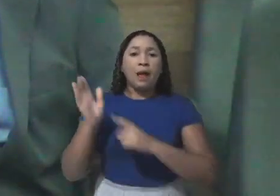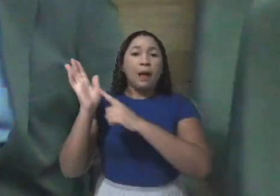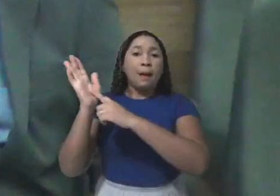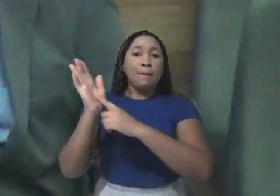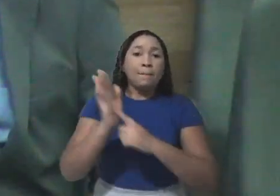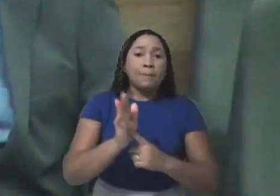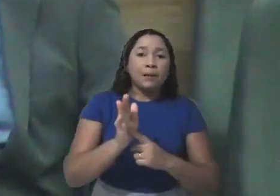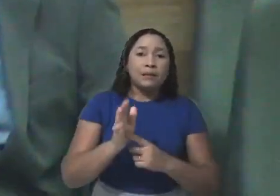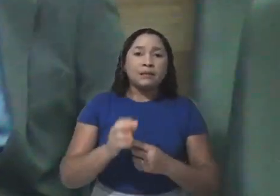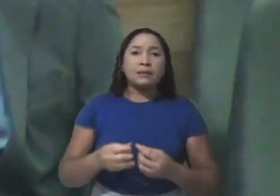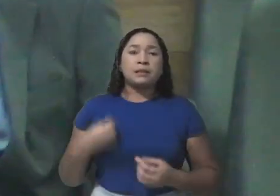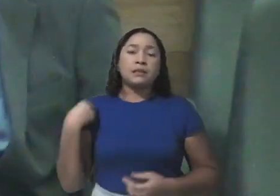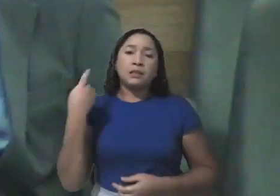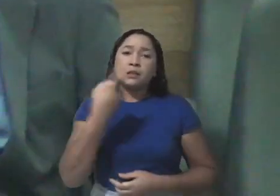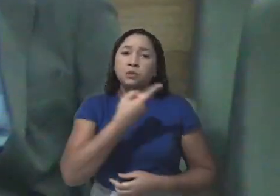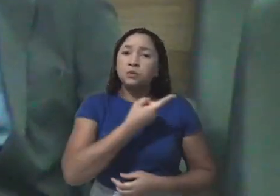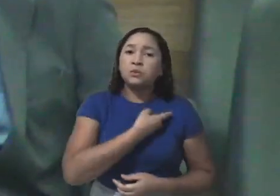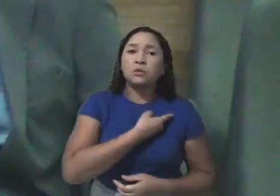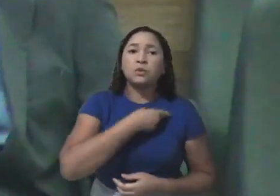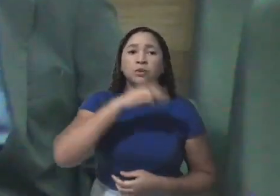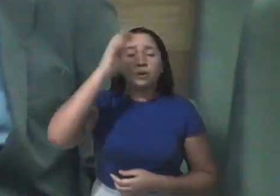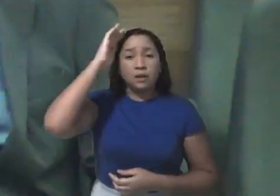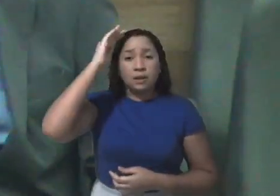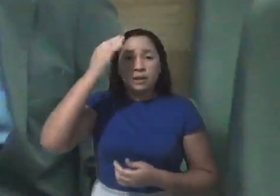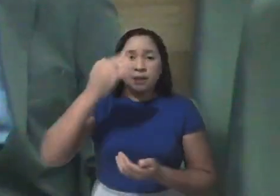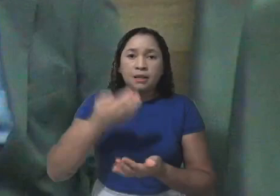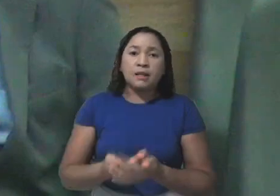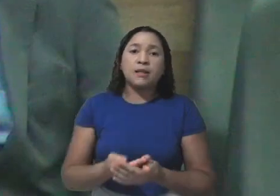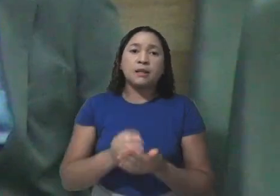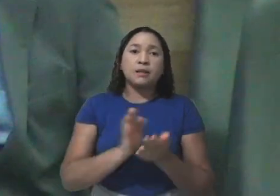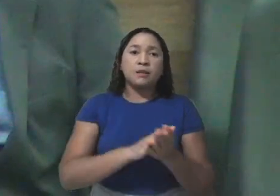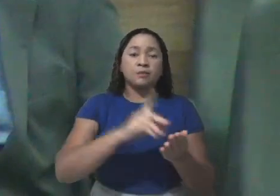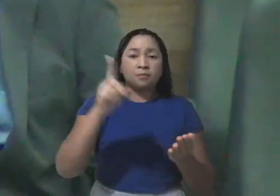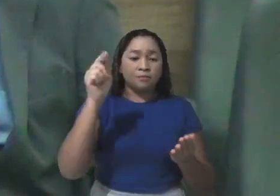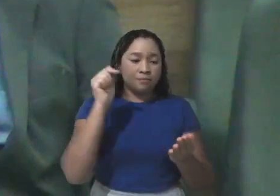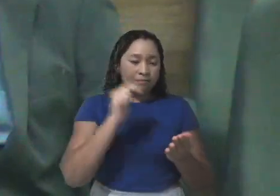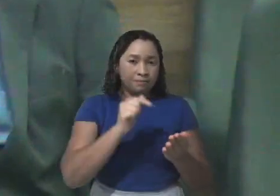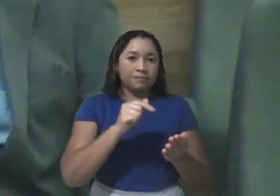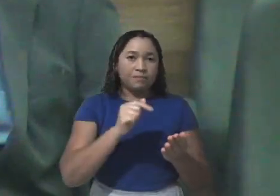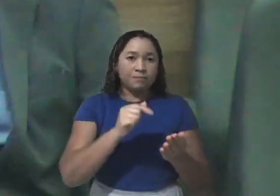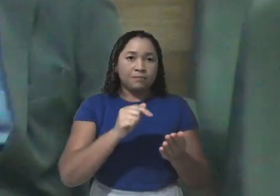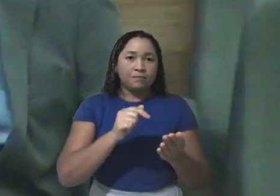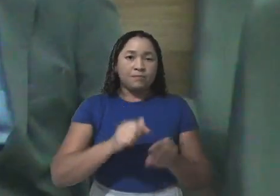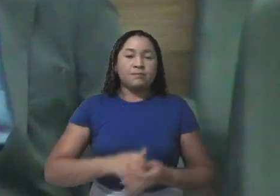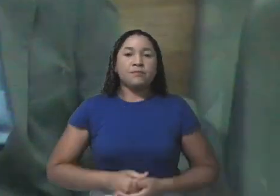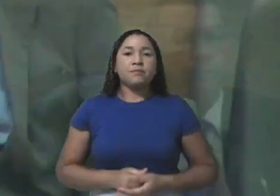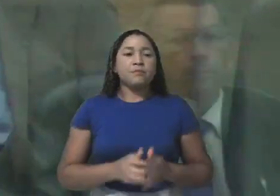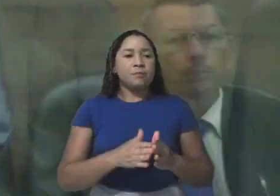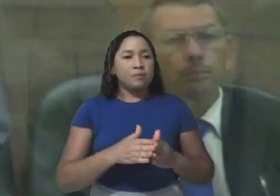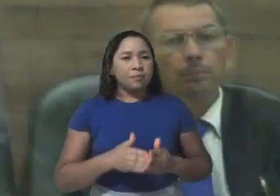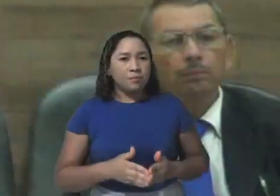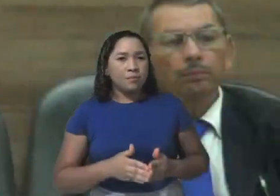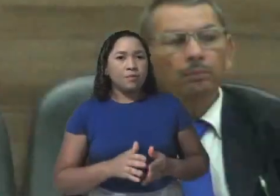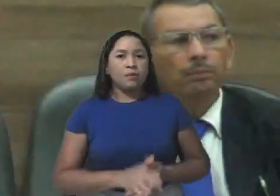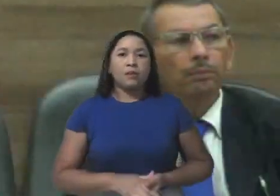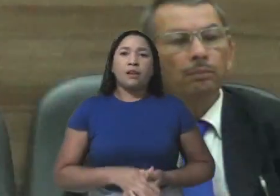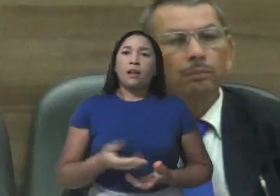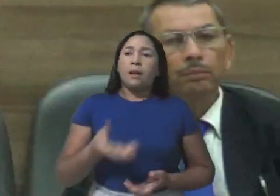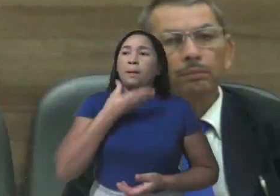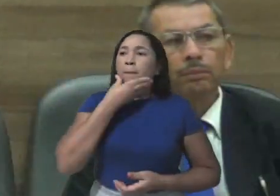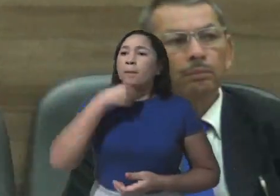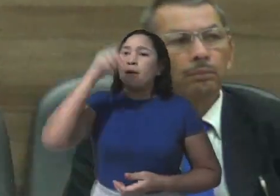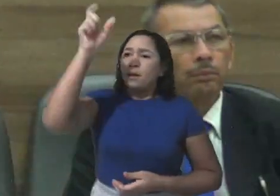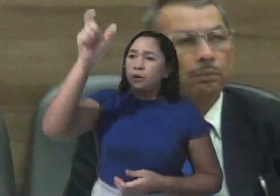Bíblia. Por gentileza, para Philip Schaff. Para Philip Schaff, a Bíblia